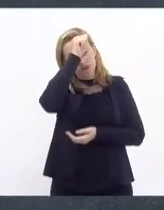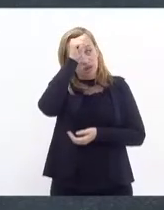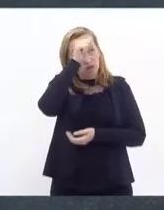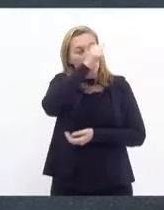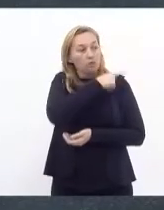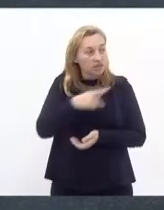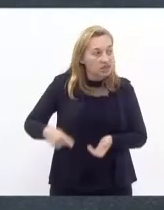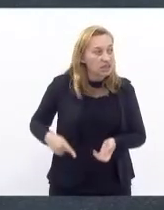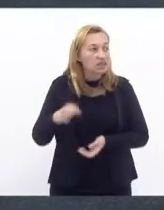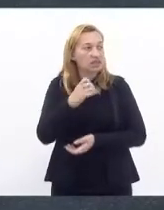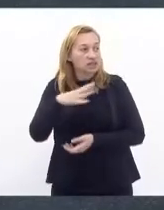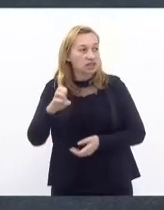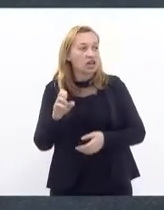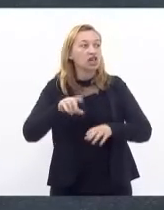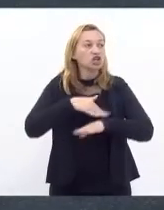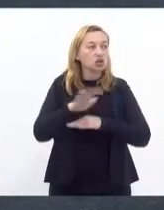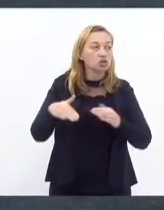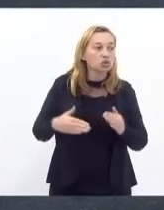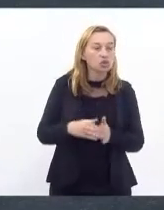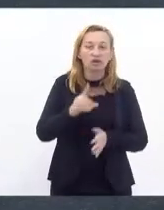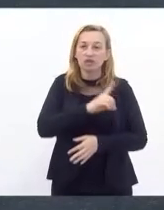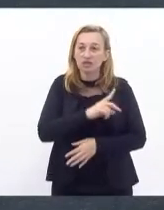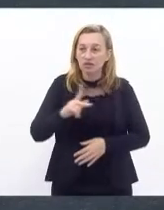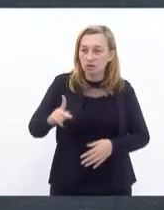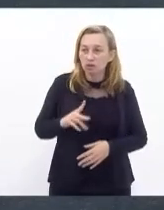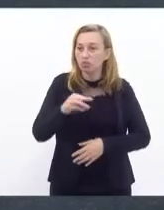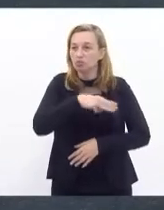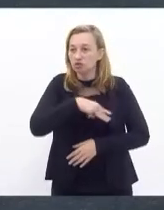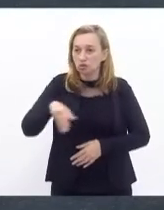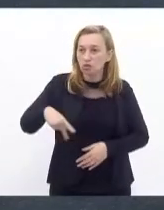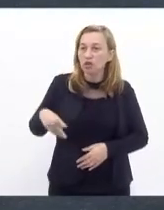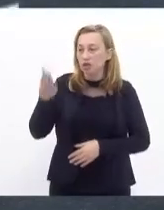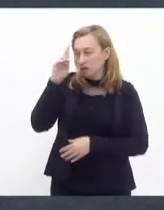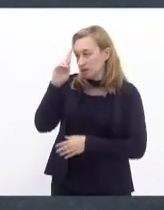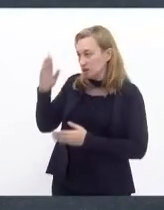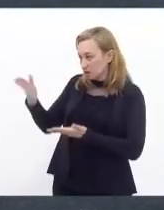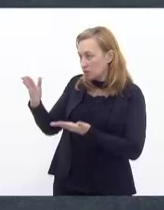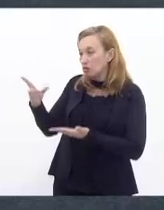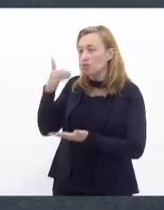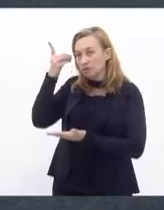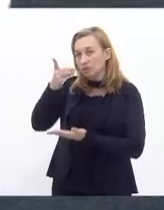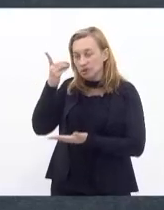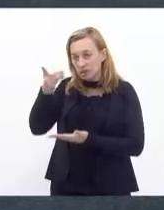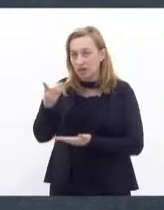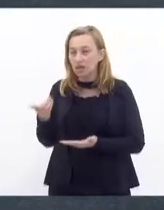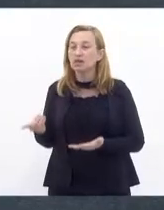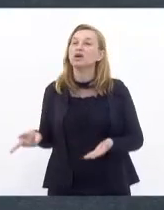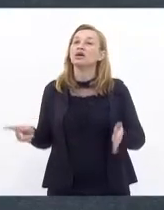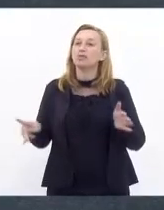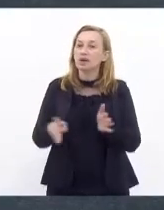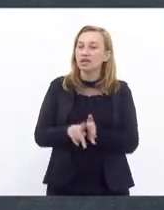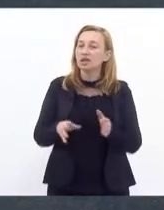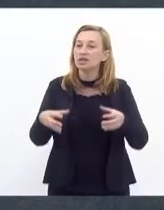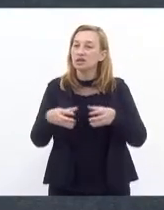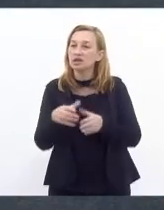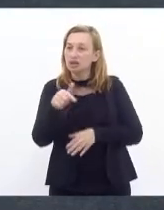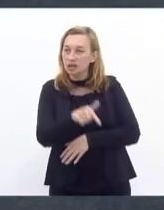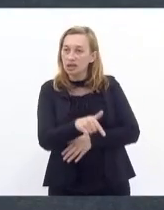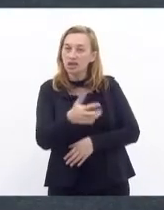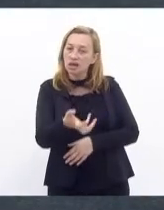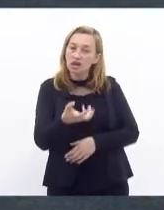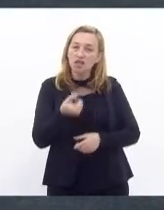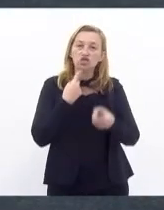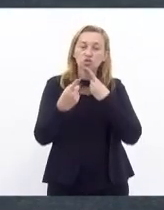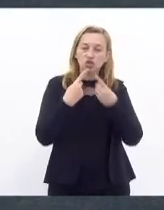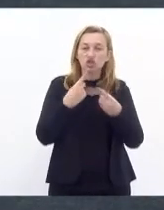SEDAE e todo o Ministério Público, Defensoria Pública, a senhora como deputada, e os demais que são membros importantes aqui do Parlamento, que quer